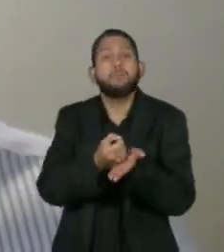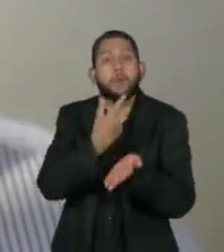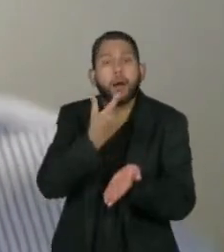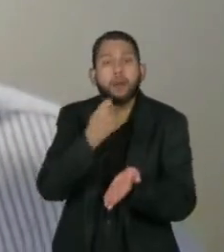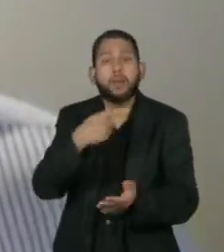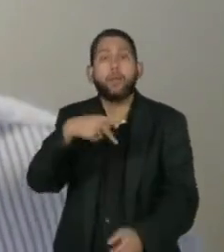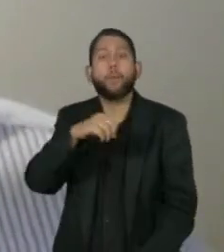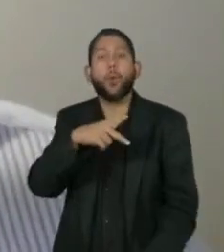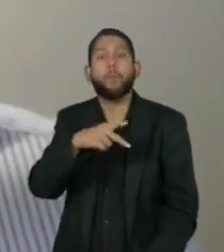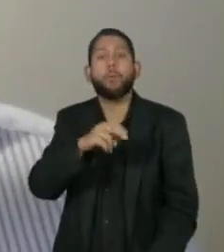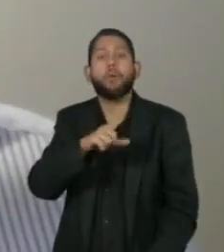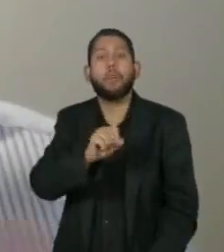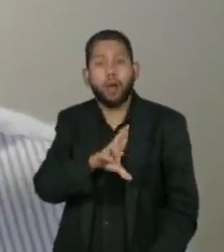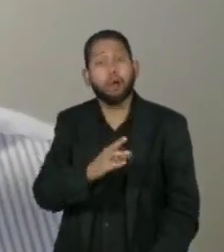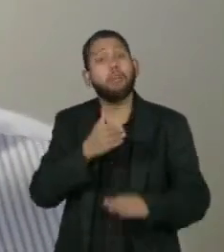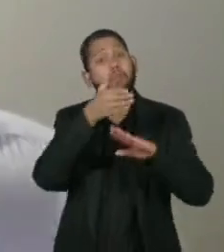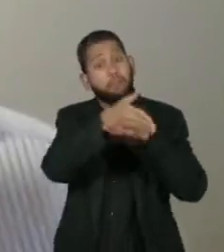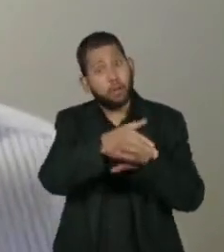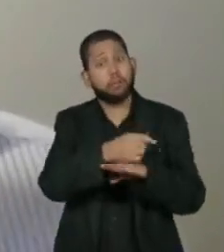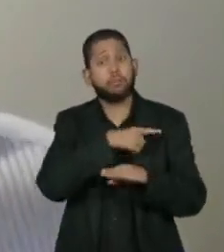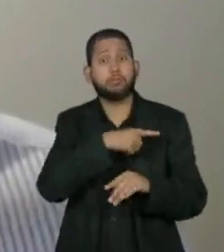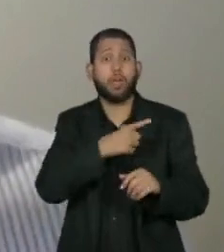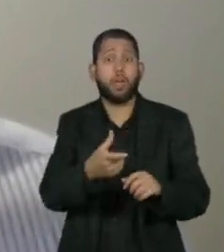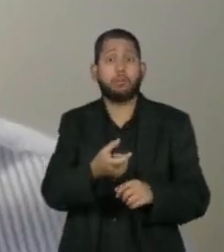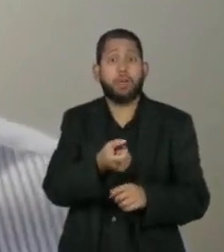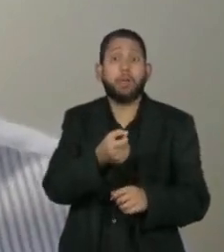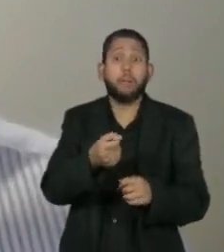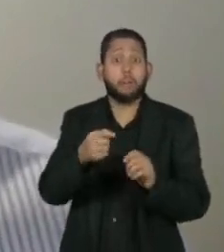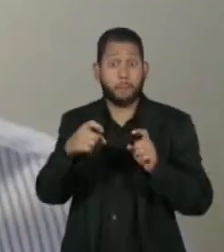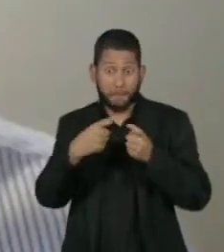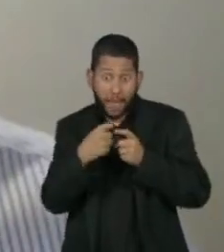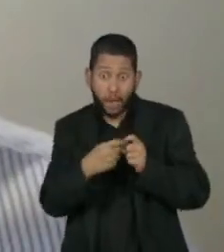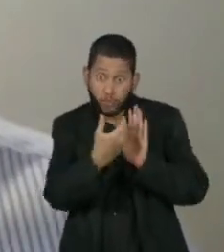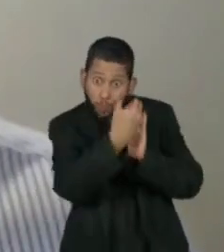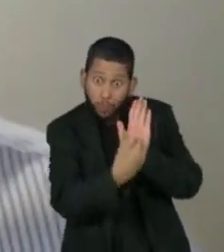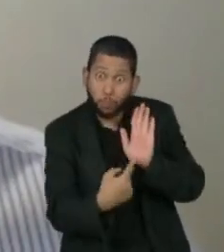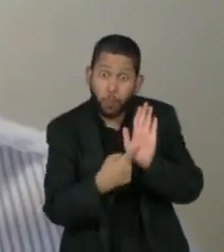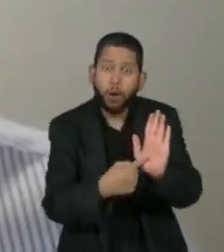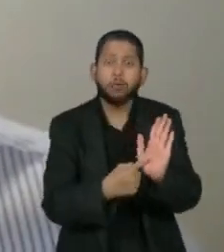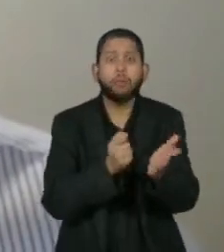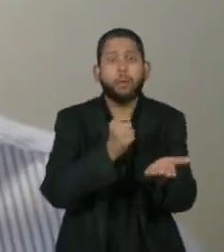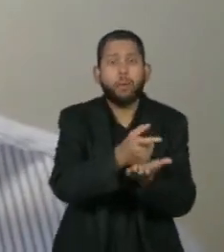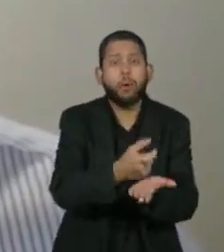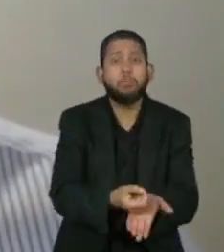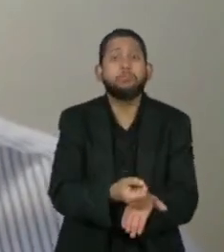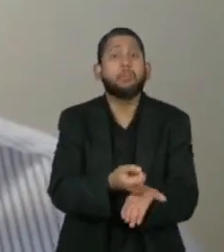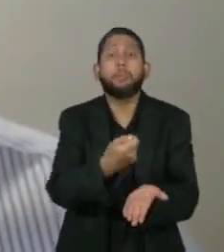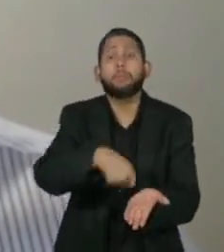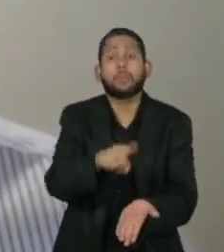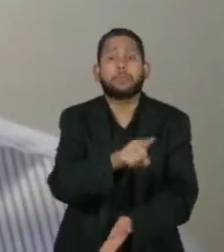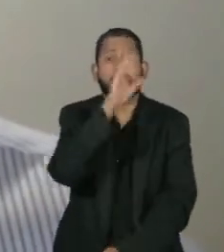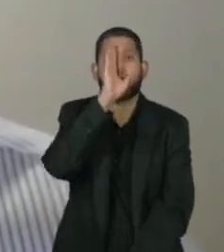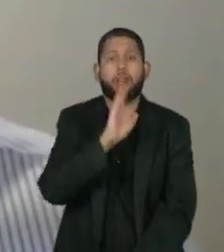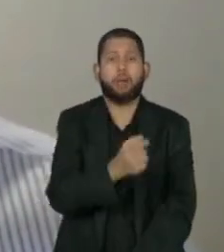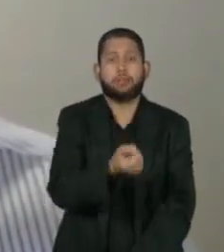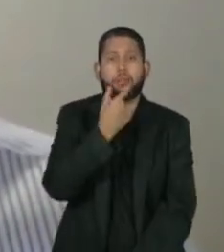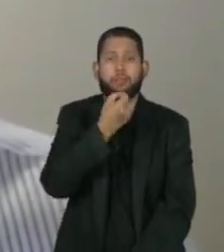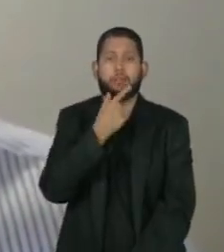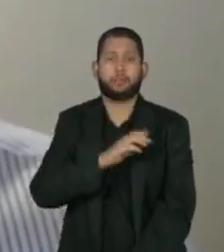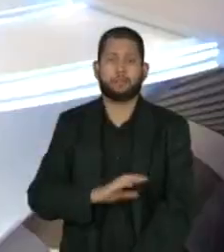popular. É só saber qual é a melhor combinação, mas dá para controlar a grande maioria dos pacientes com a medicação que a gente tem disponível.